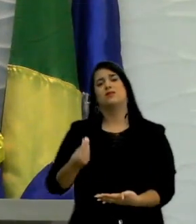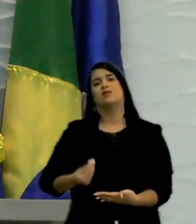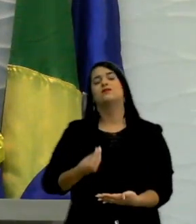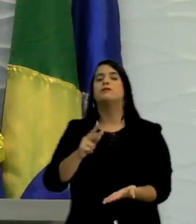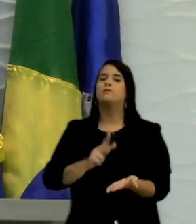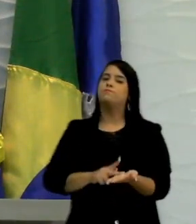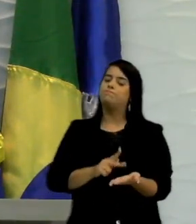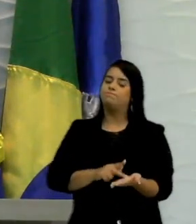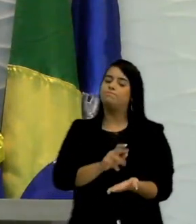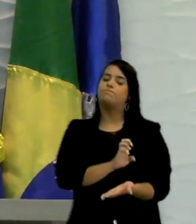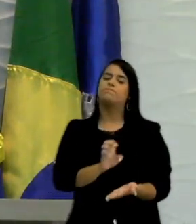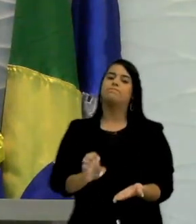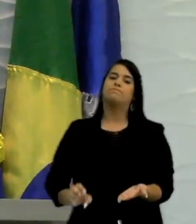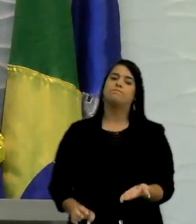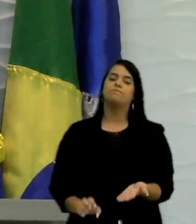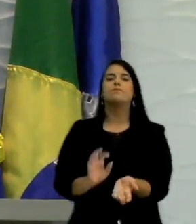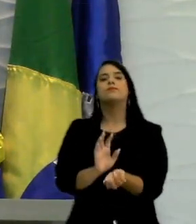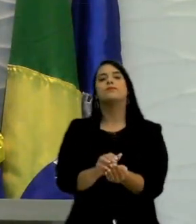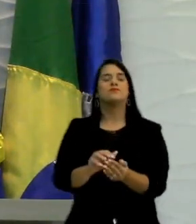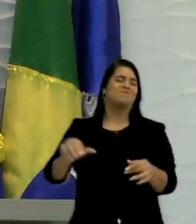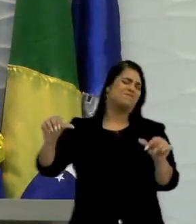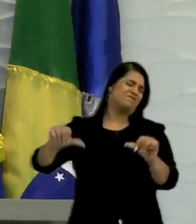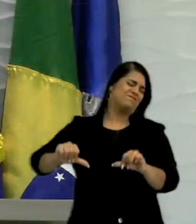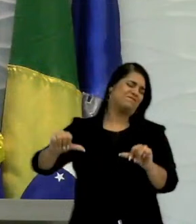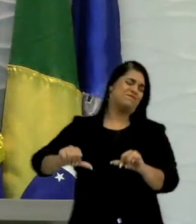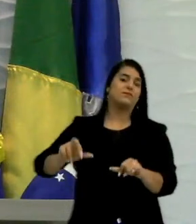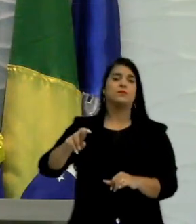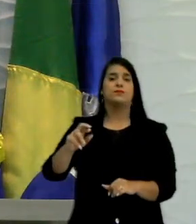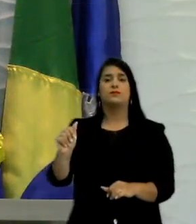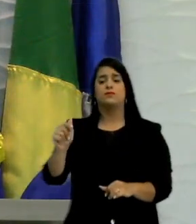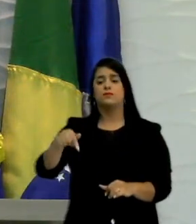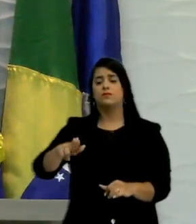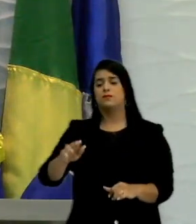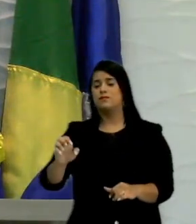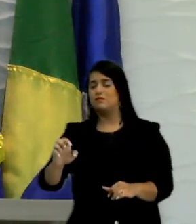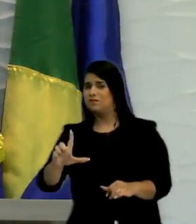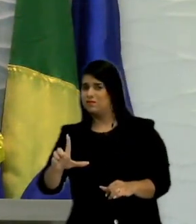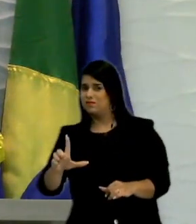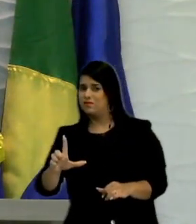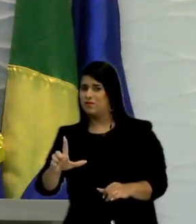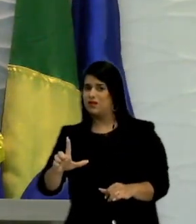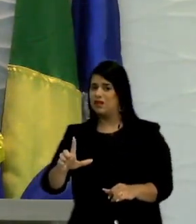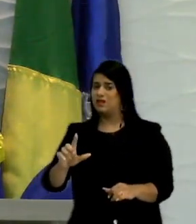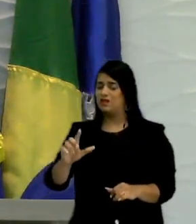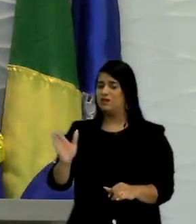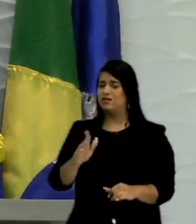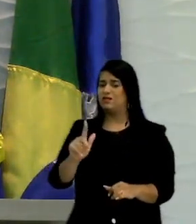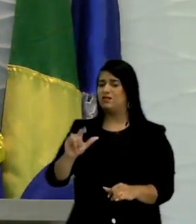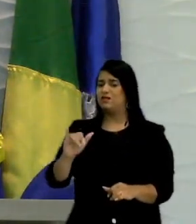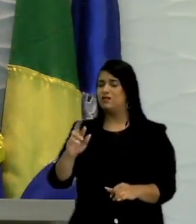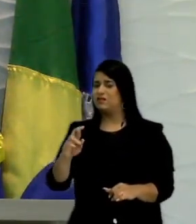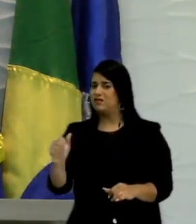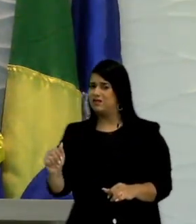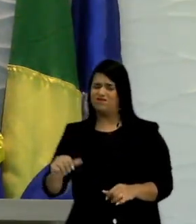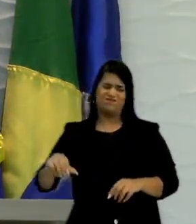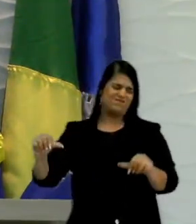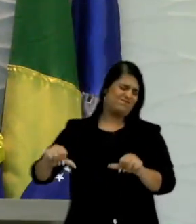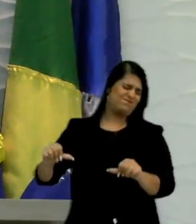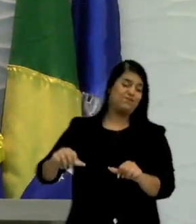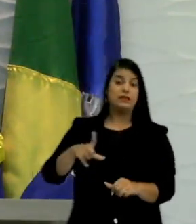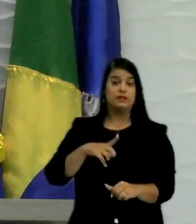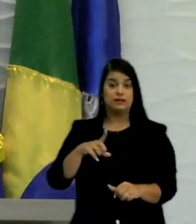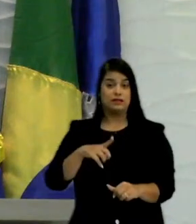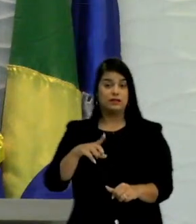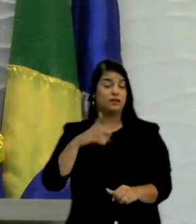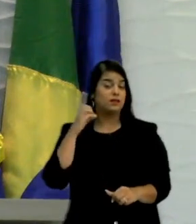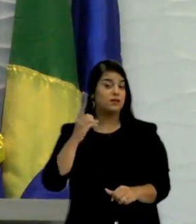Pernambuco, cada vez pior. Onde Raquel Lira bota a mão, o negócio fica cada vez pior e nós temos a deputada de São Bento,